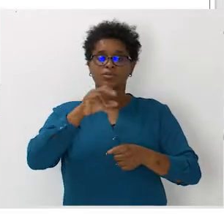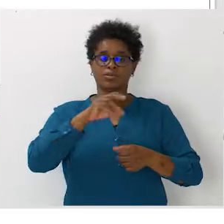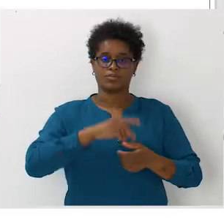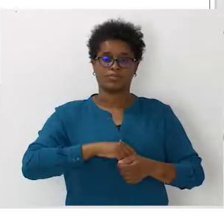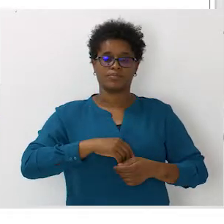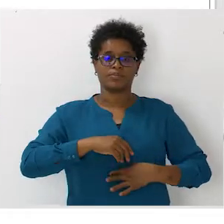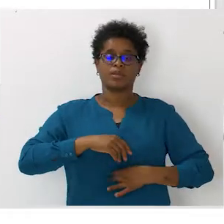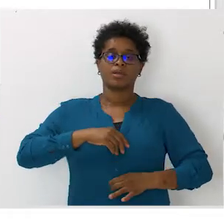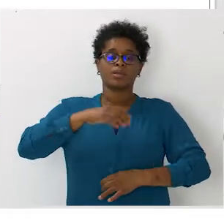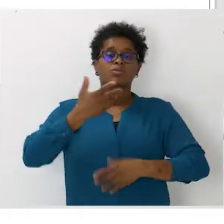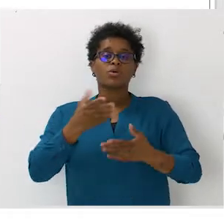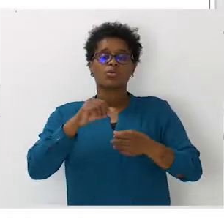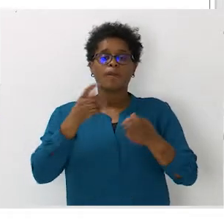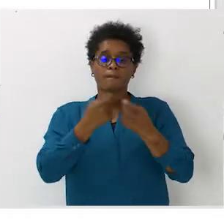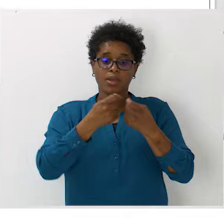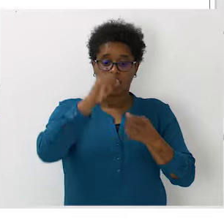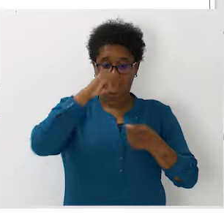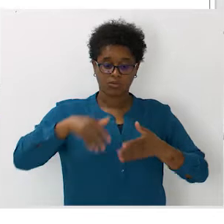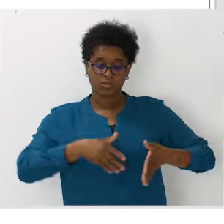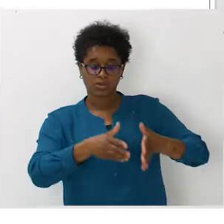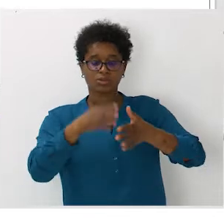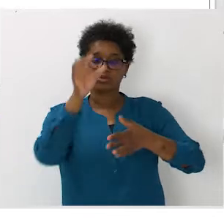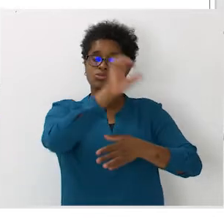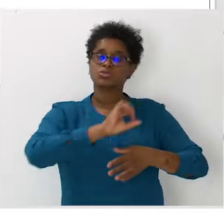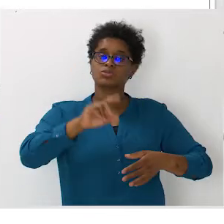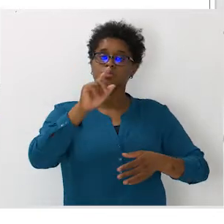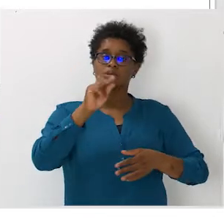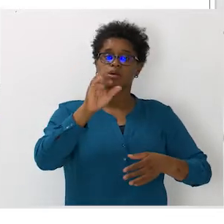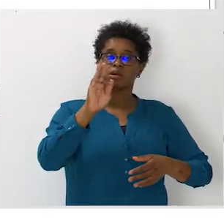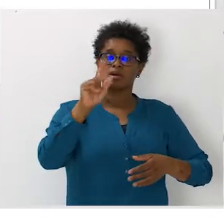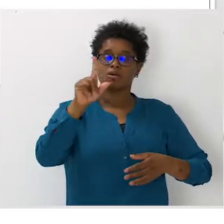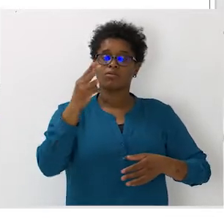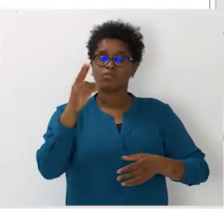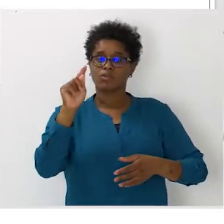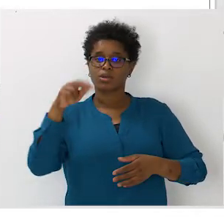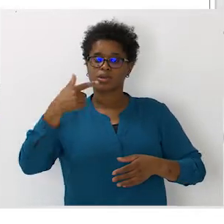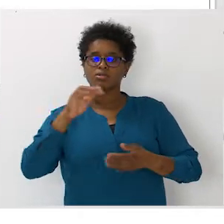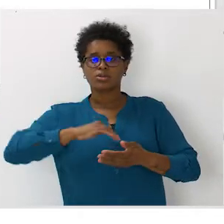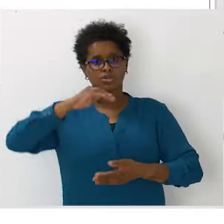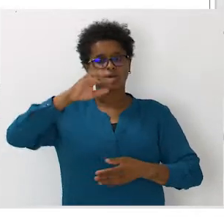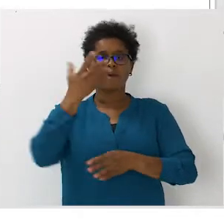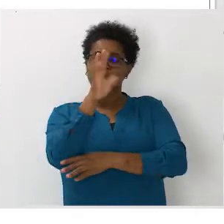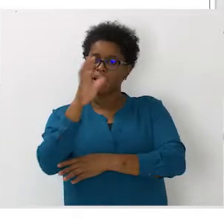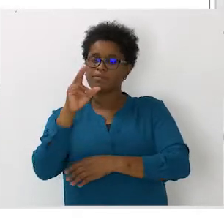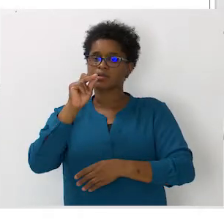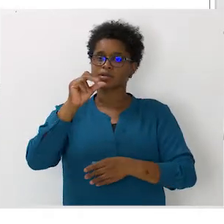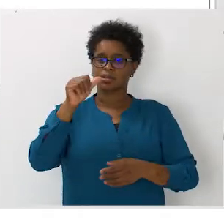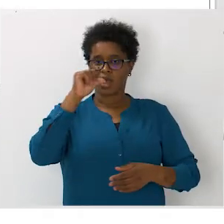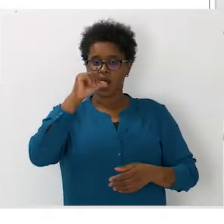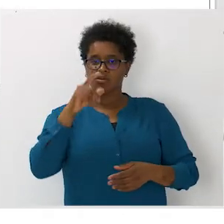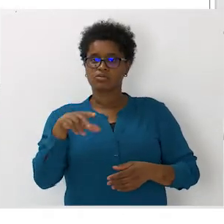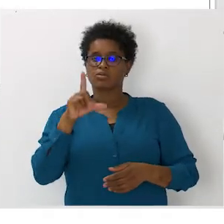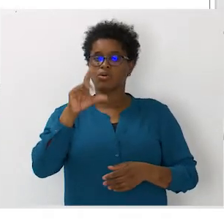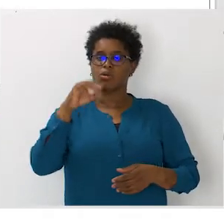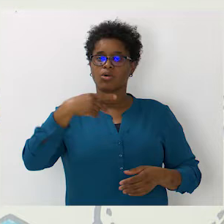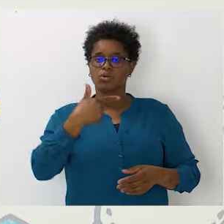cobre. Nas margens do Nilo e dos seus afluentes cresciam plantas aquáticas como lótus